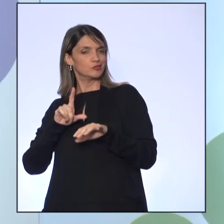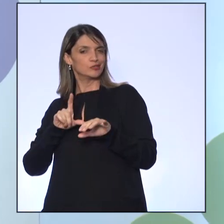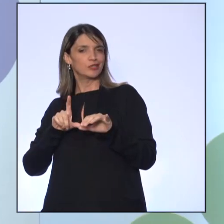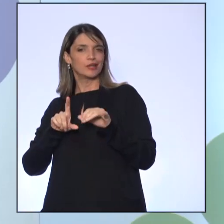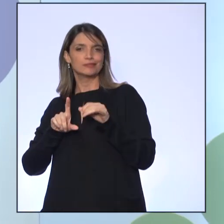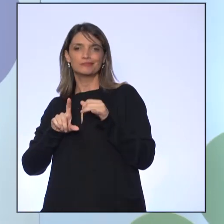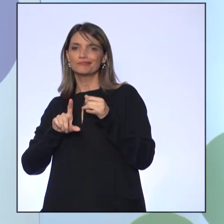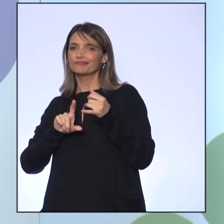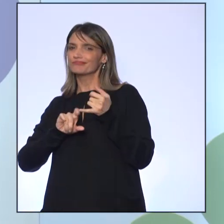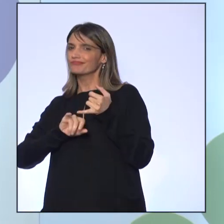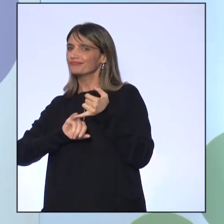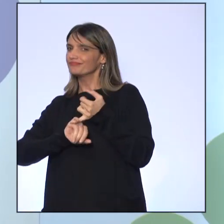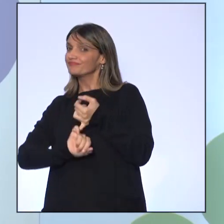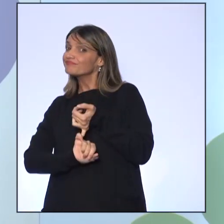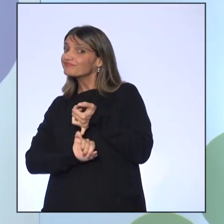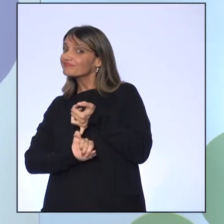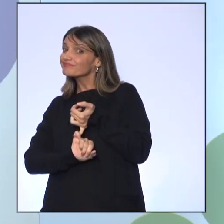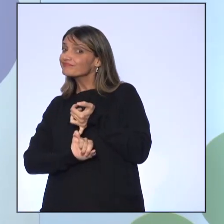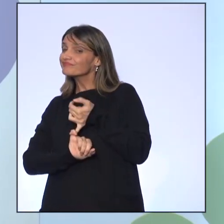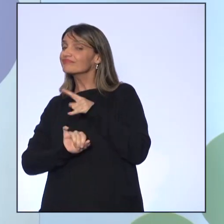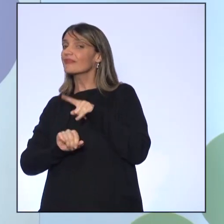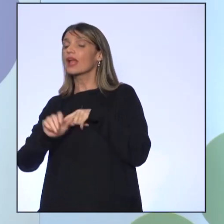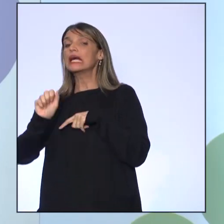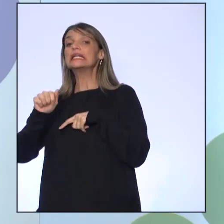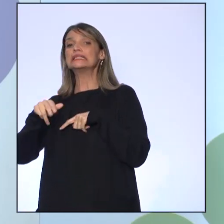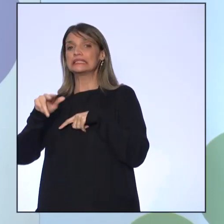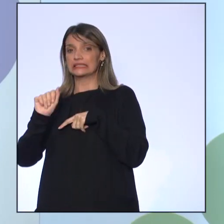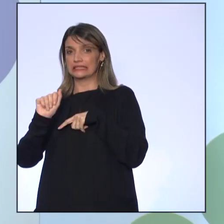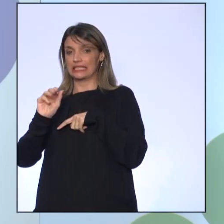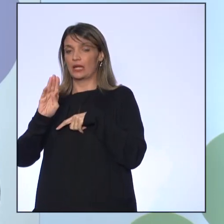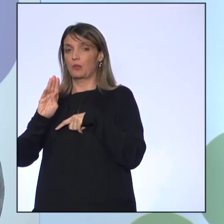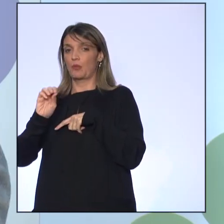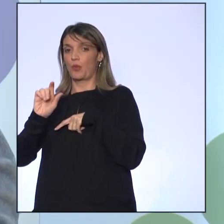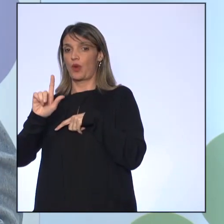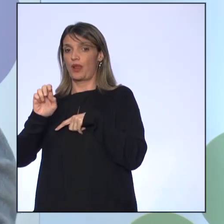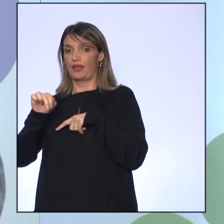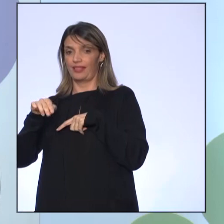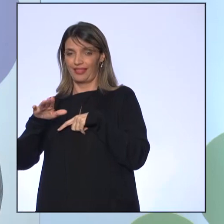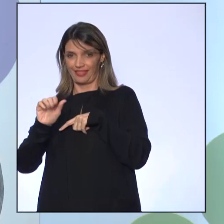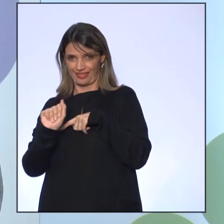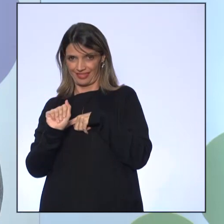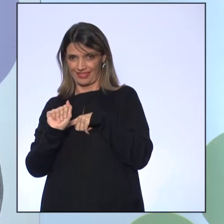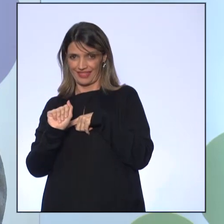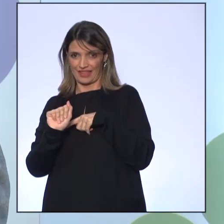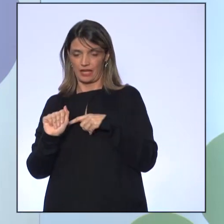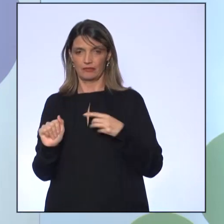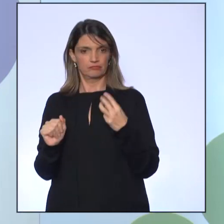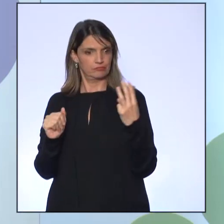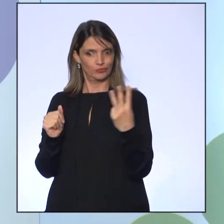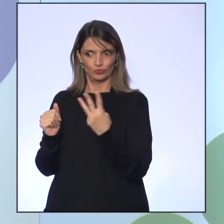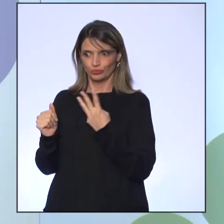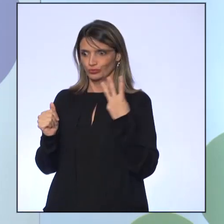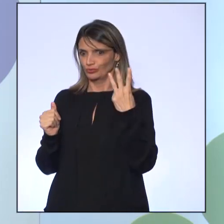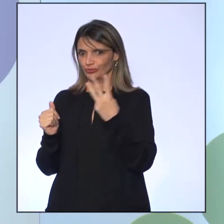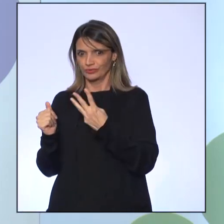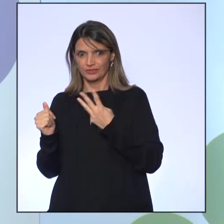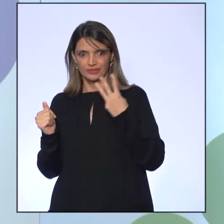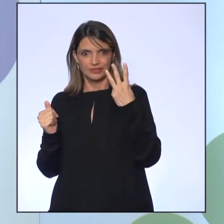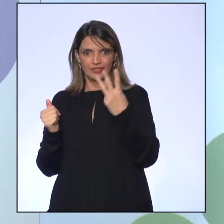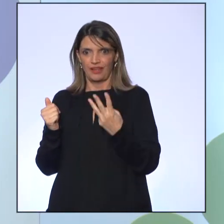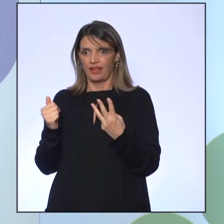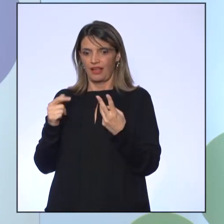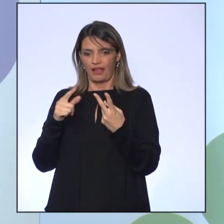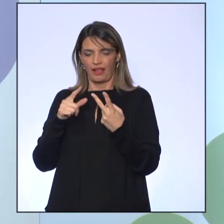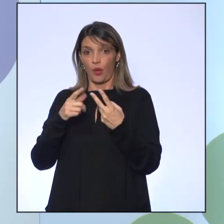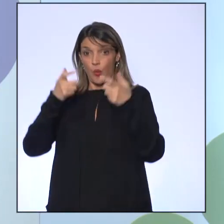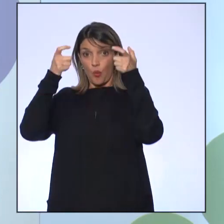uma outra pessoa que era a Ana Bolena, tá? E o Henrique VIII, já apaixonado pela Ana Bolena,